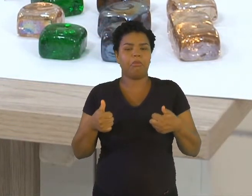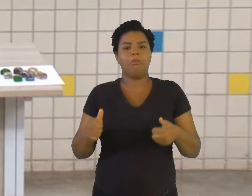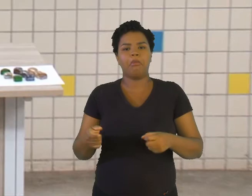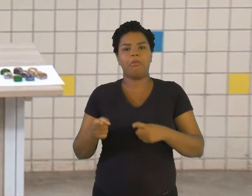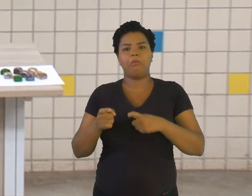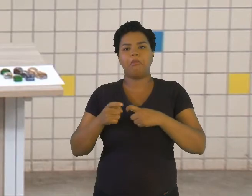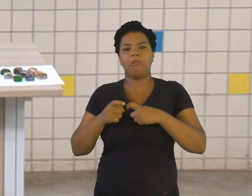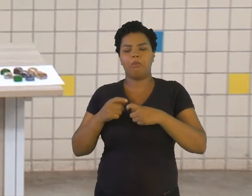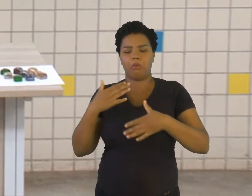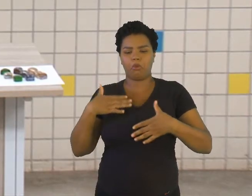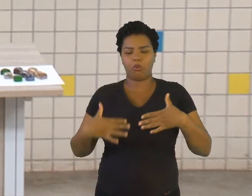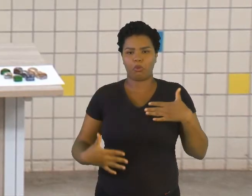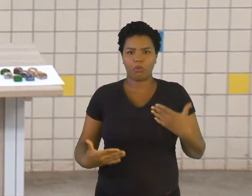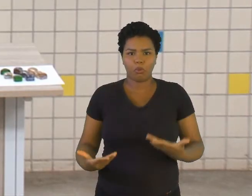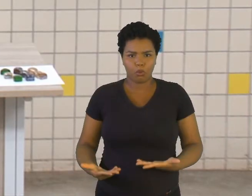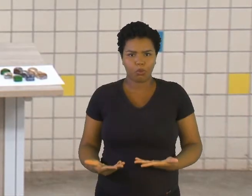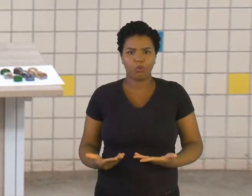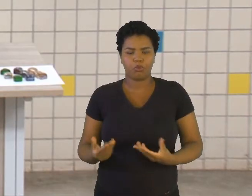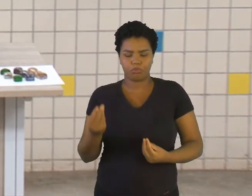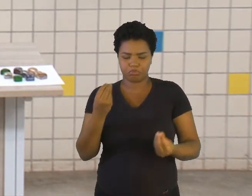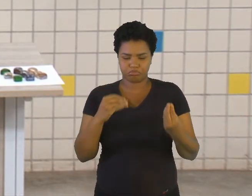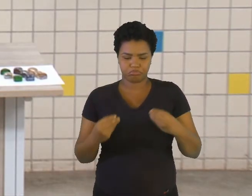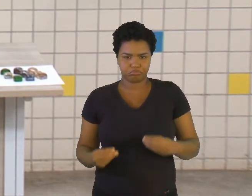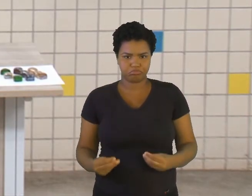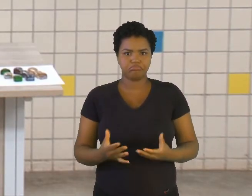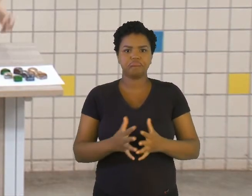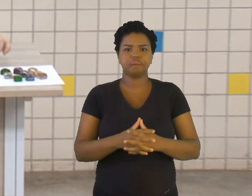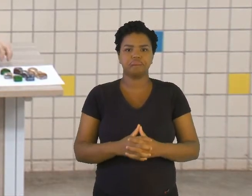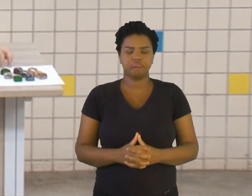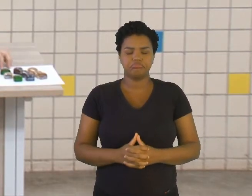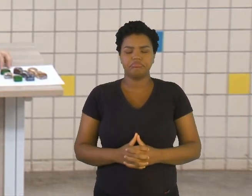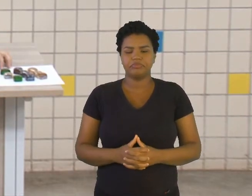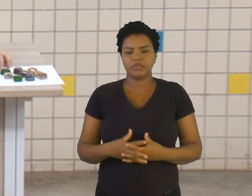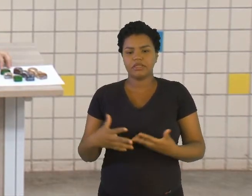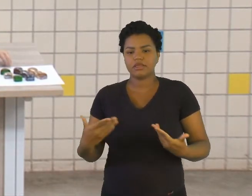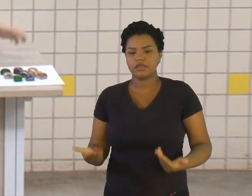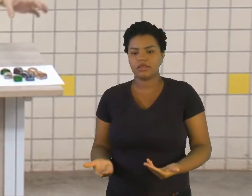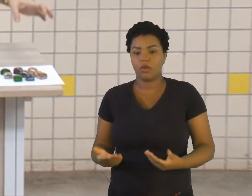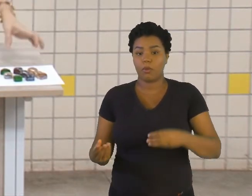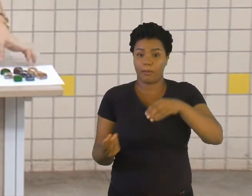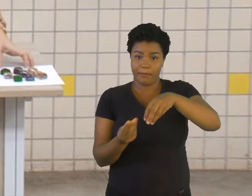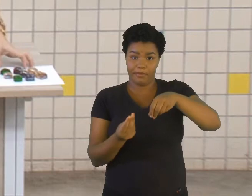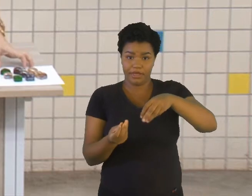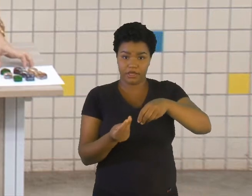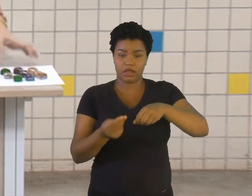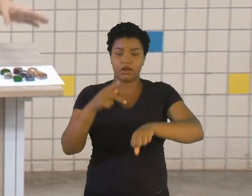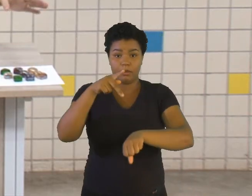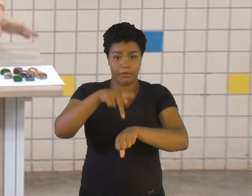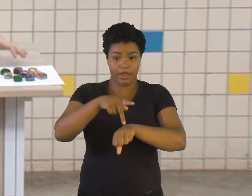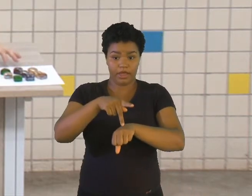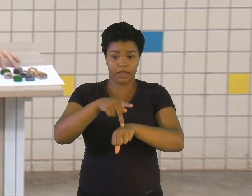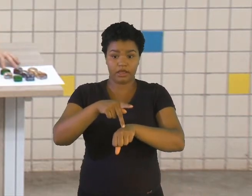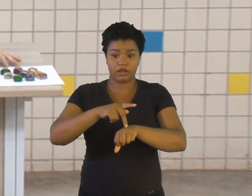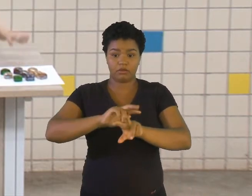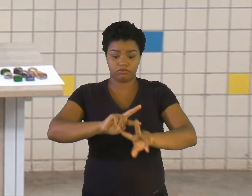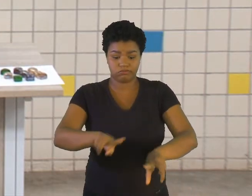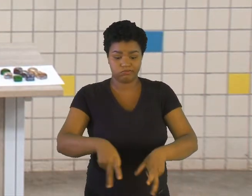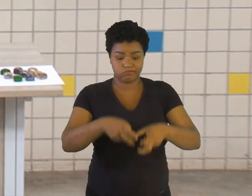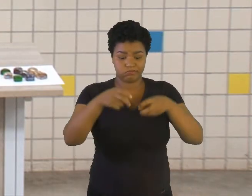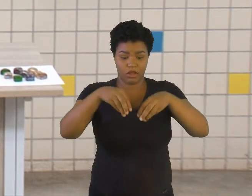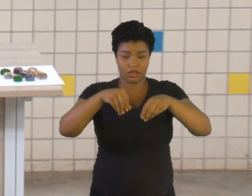no corpo. Então, o minério, que são as pedras retiradas no